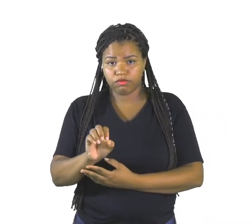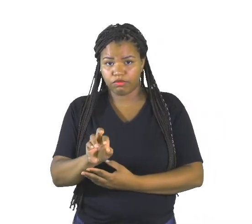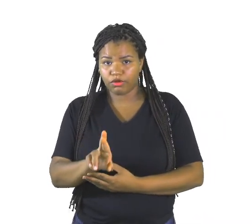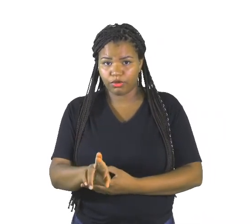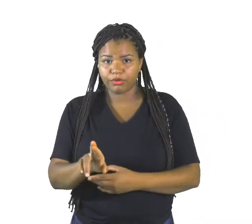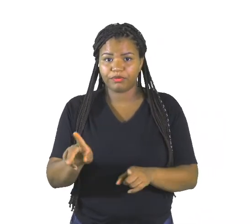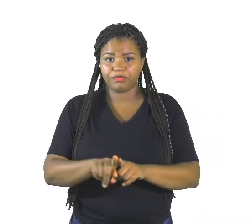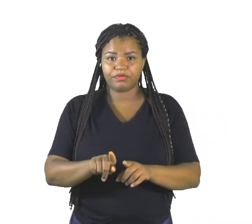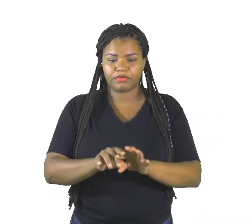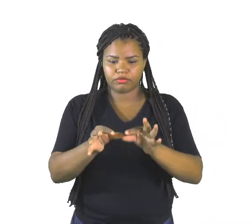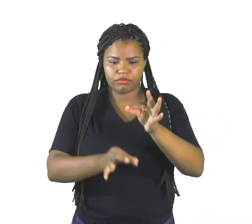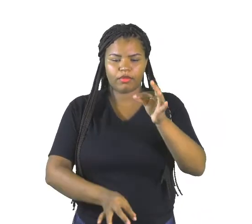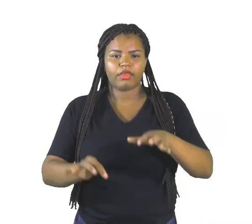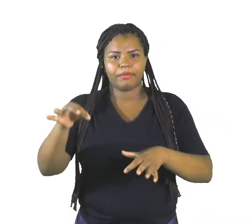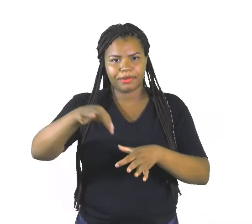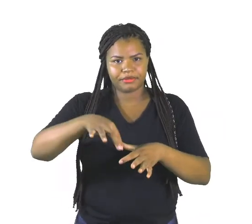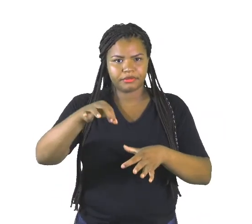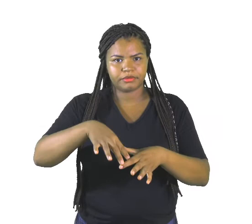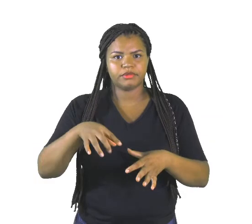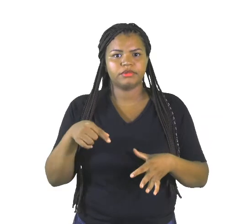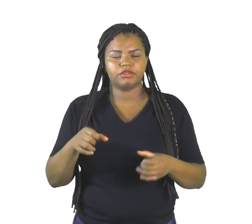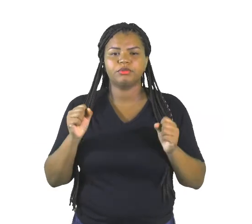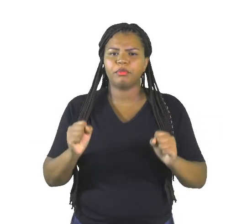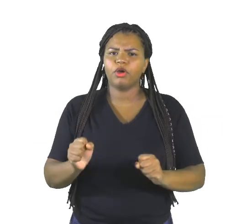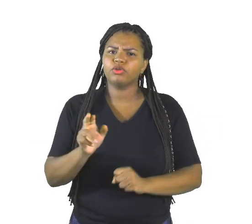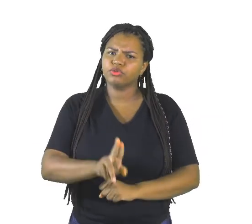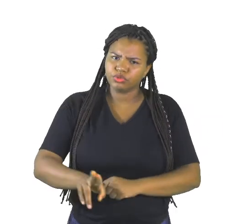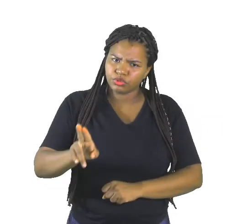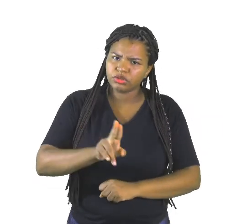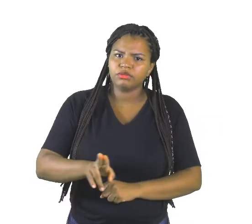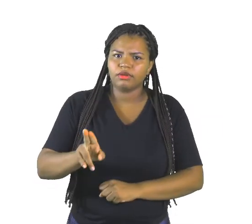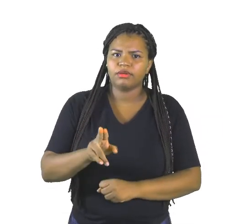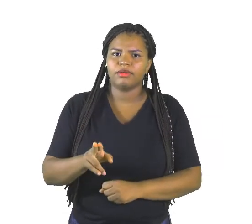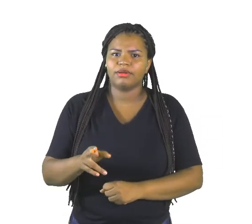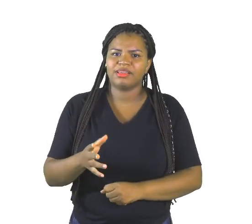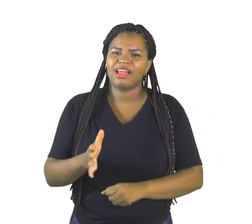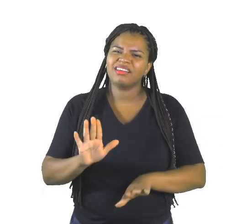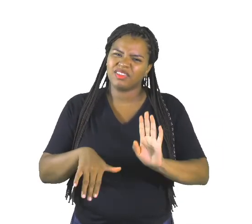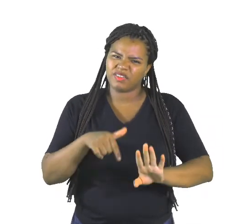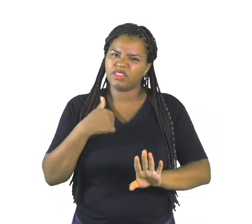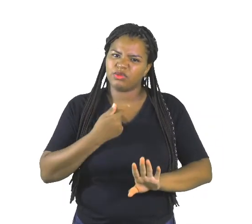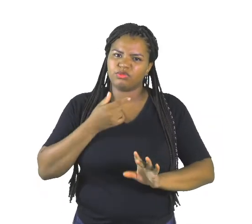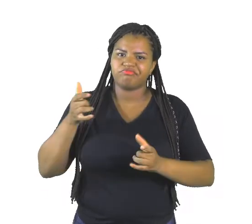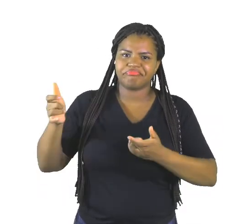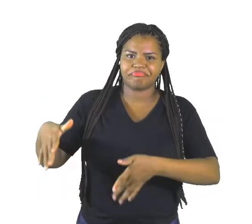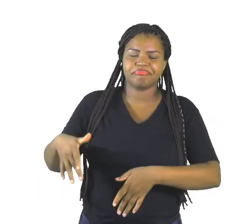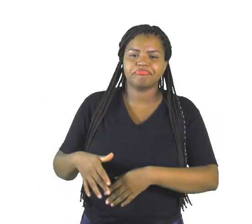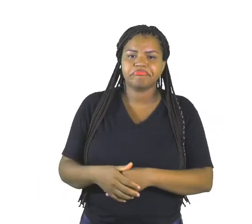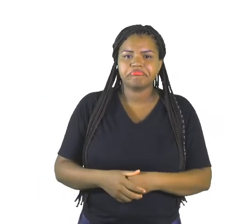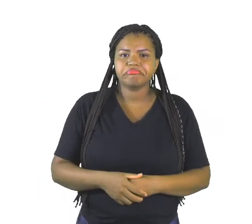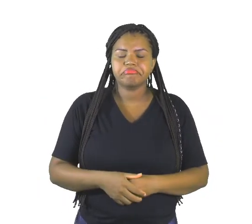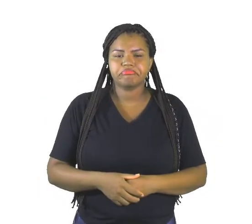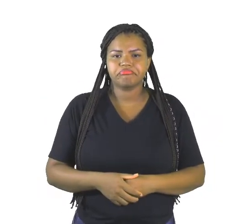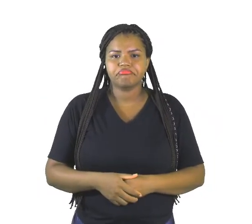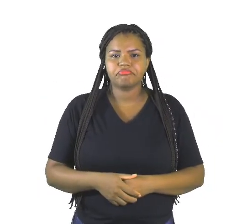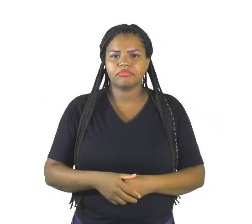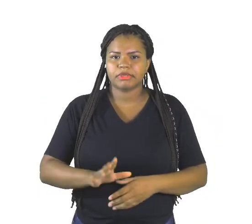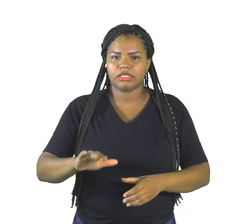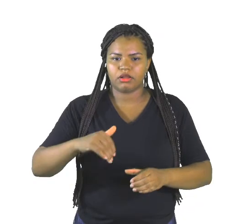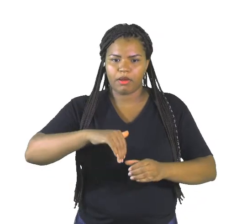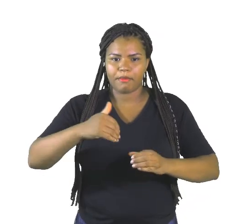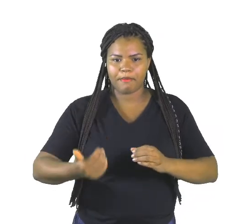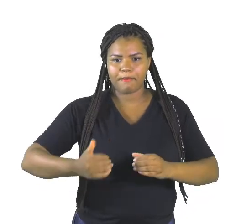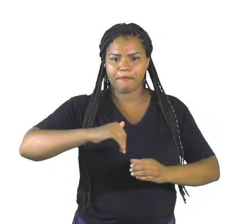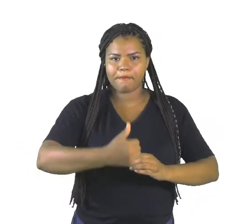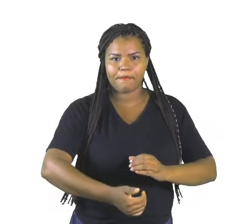né, elas também podem ser utilizadas e muitas delas a gente joga fora. Então, por exemplo, a semente da abóbora, do